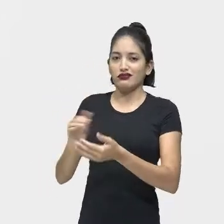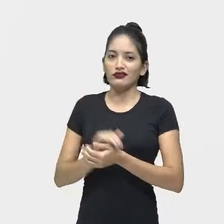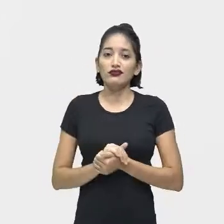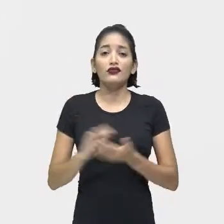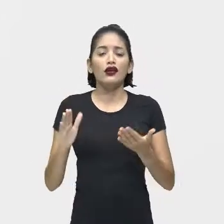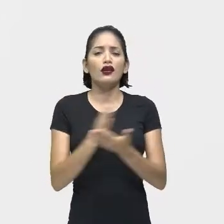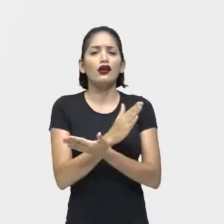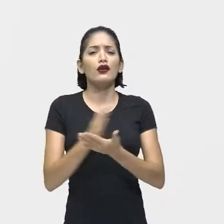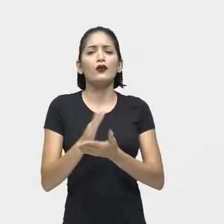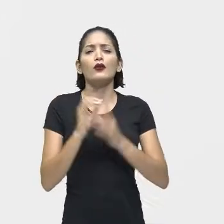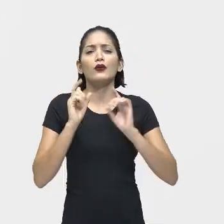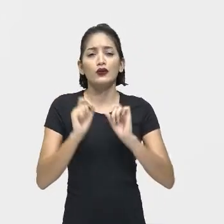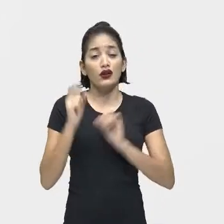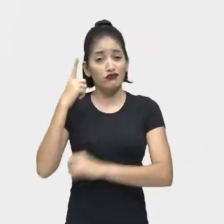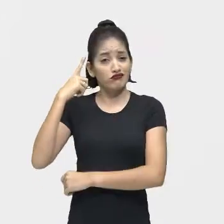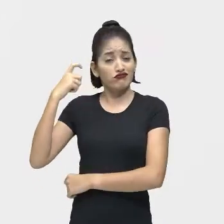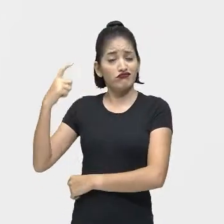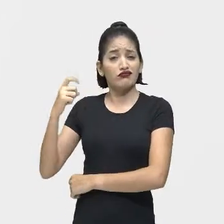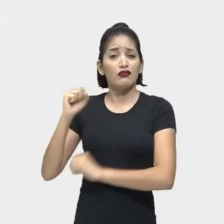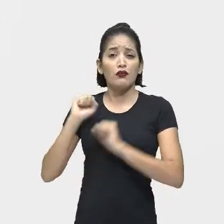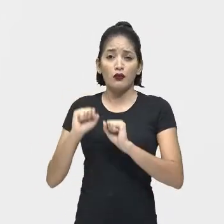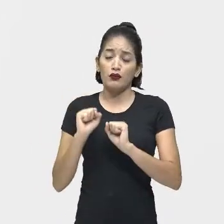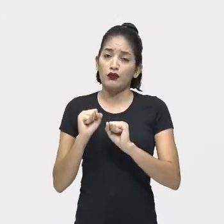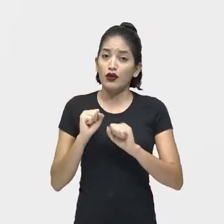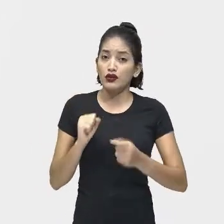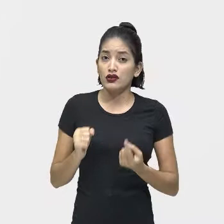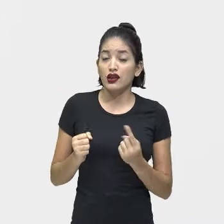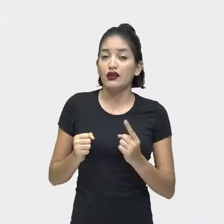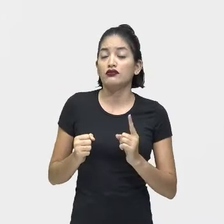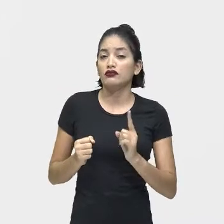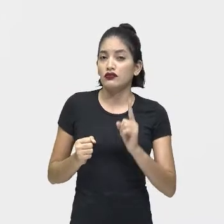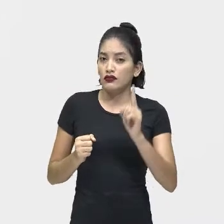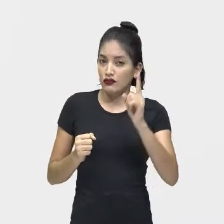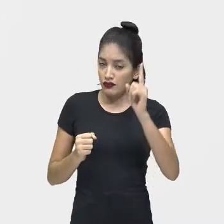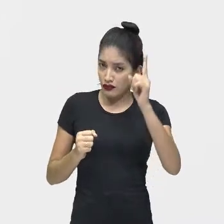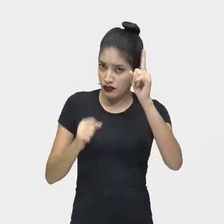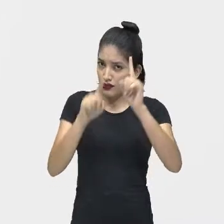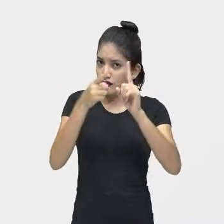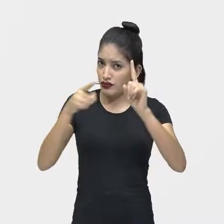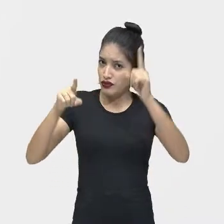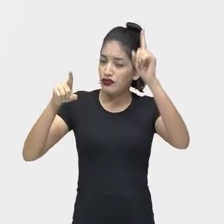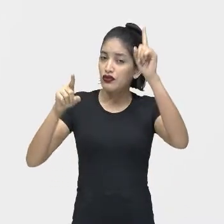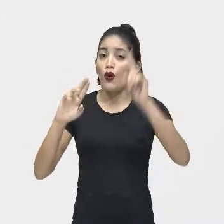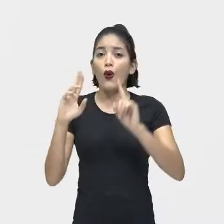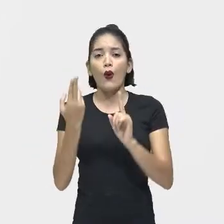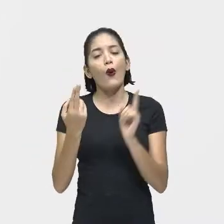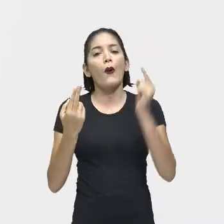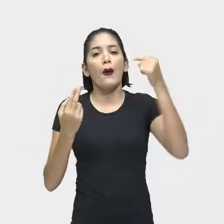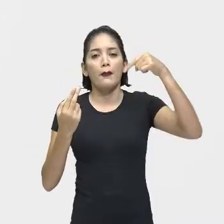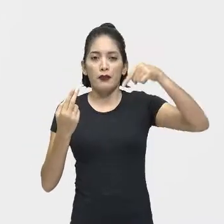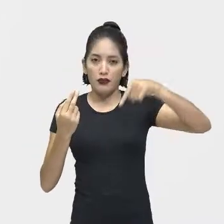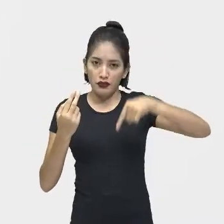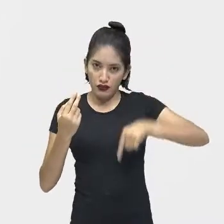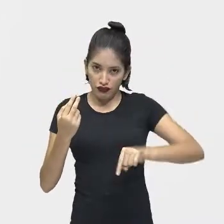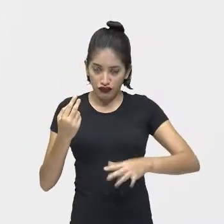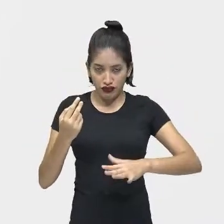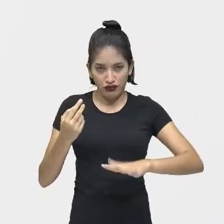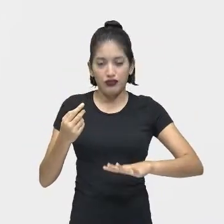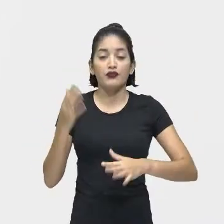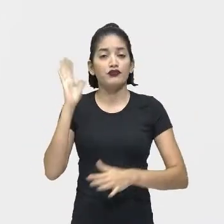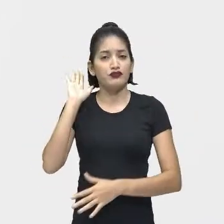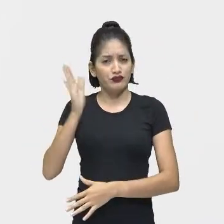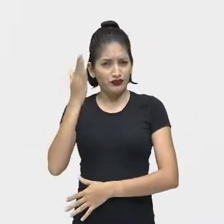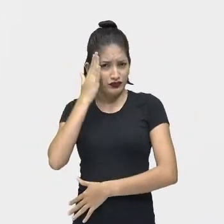os casos, os sons podem ser agudos, que nós já demos a definição, ou graves, certo?